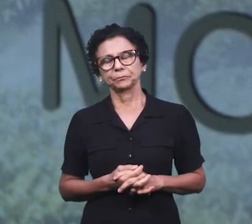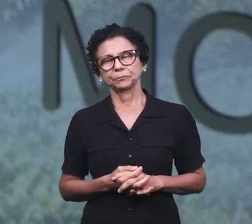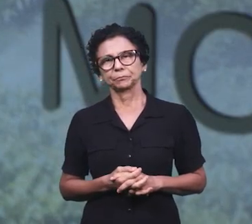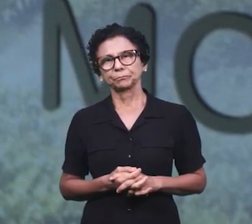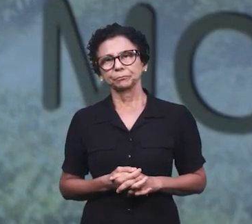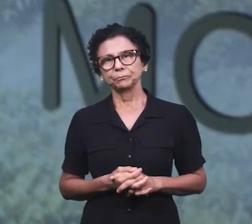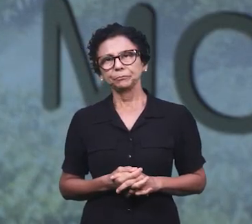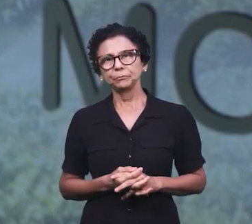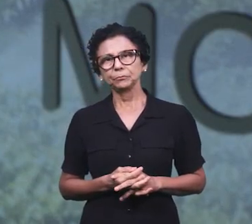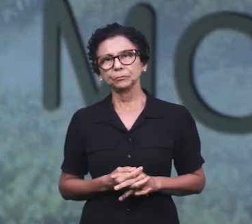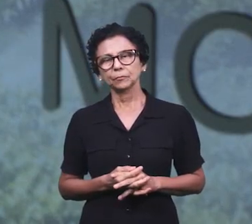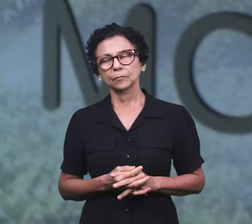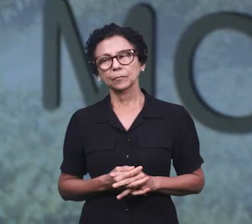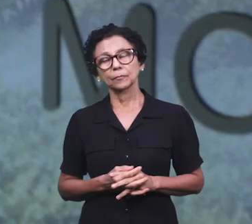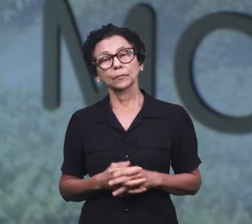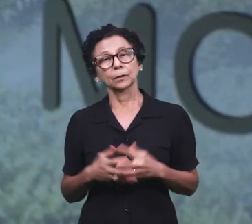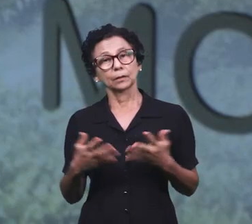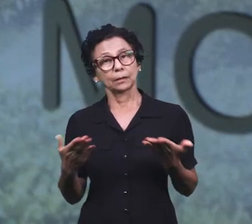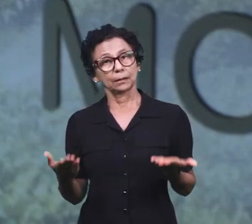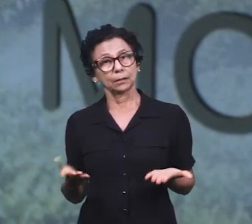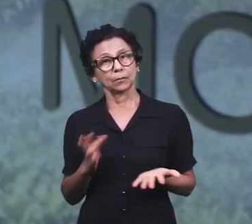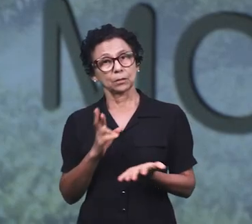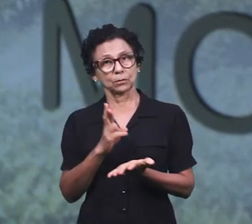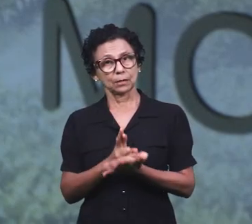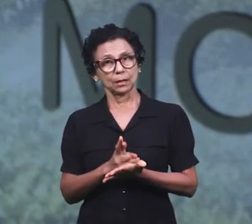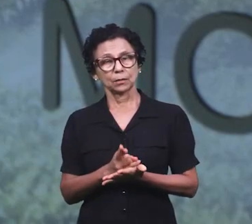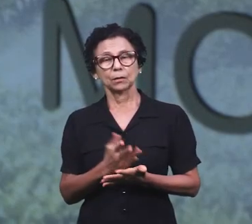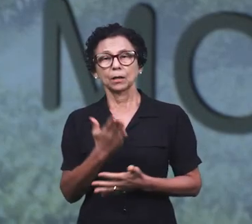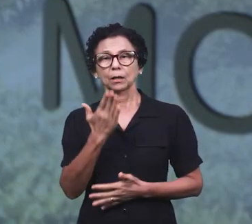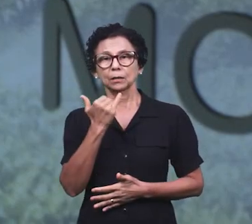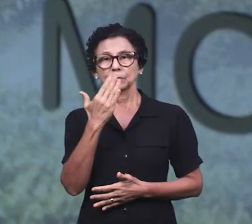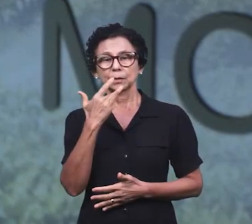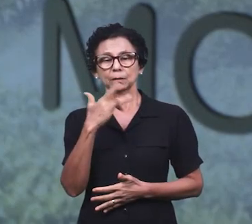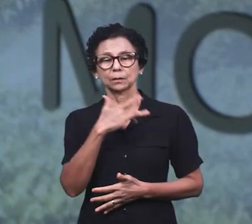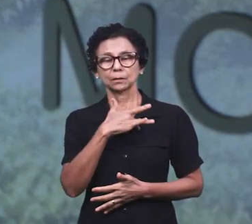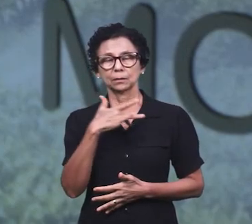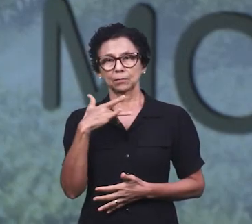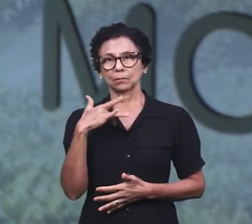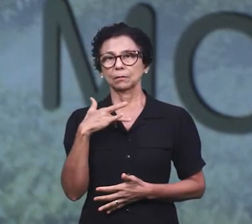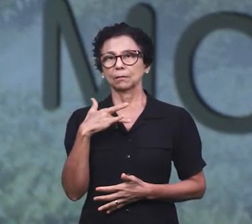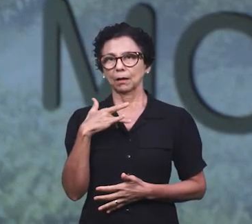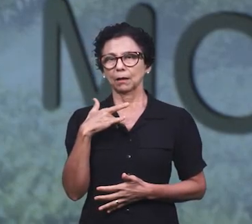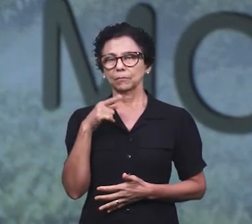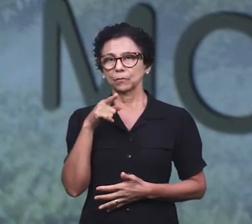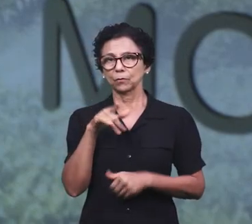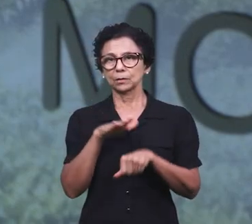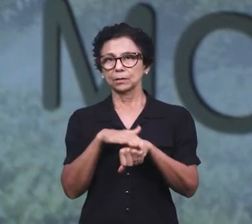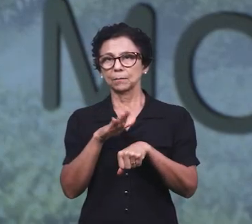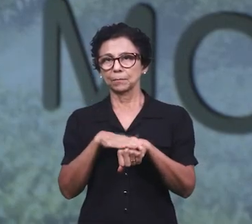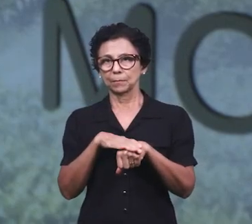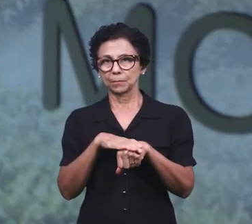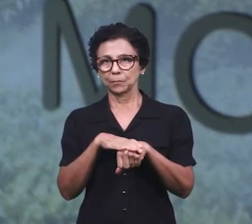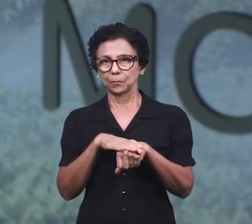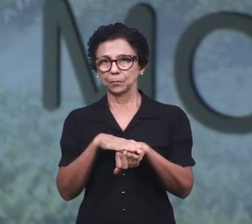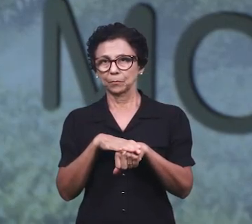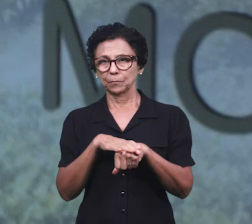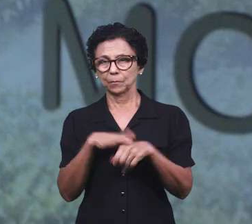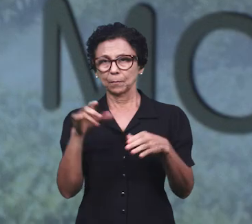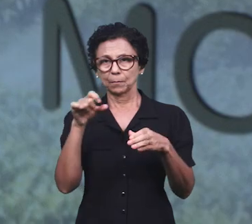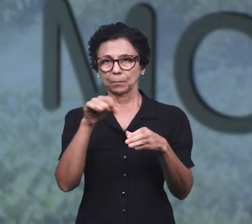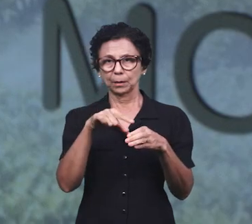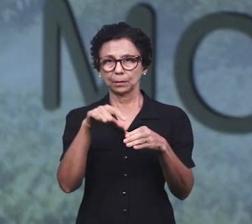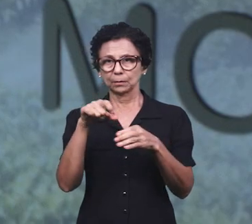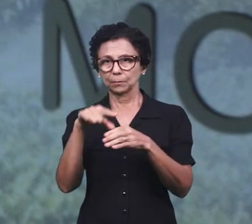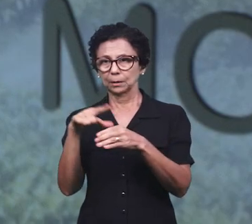a sua alimentação saudável, você vai produzir, né, o seu próprio alimento ali,